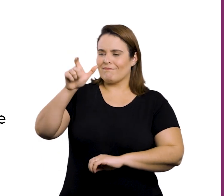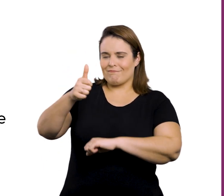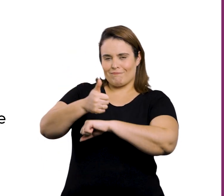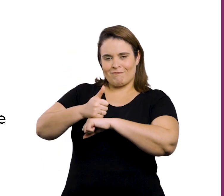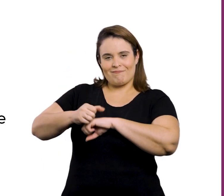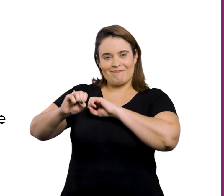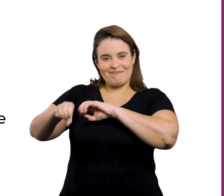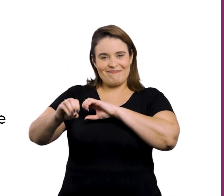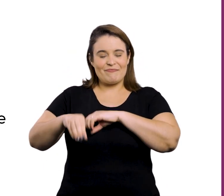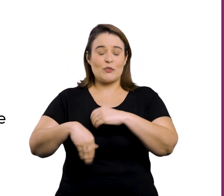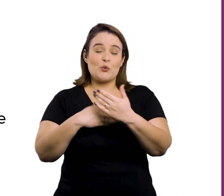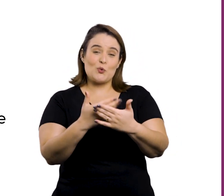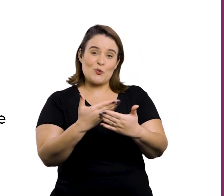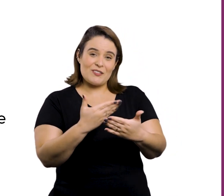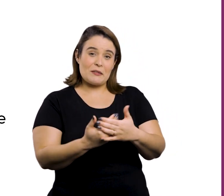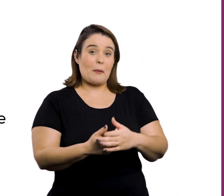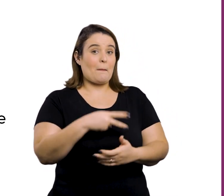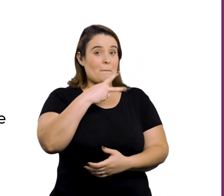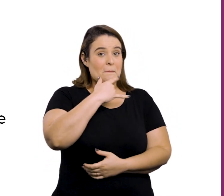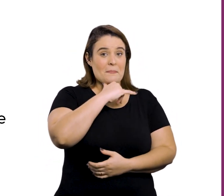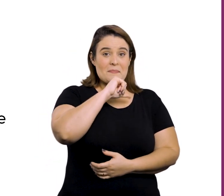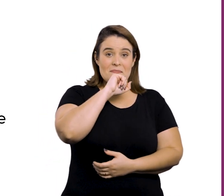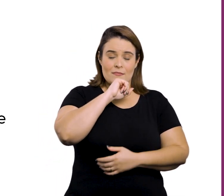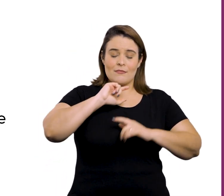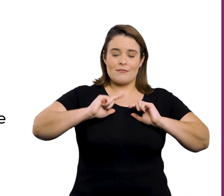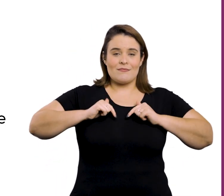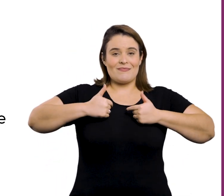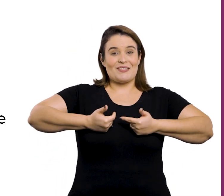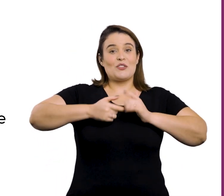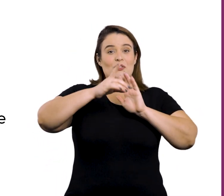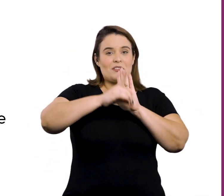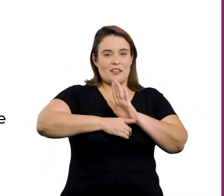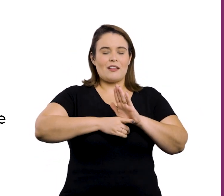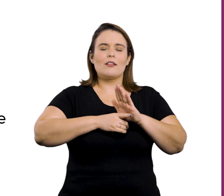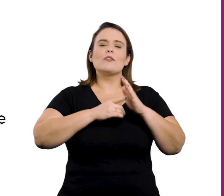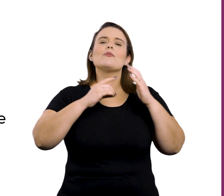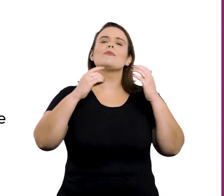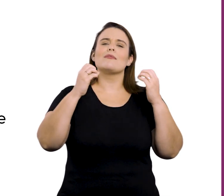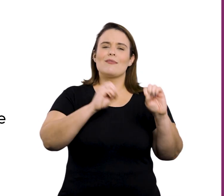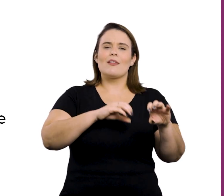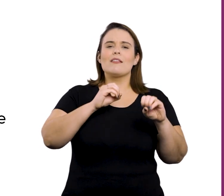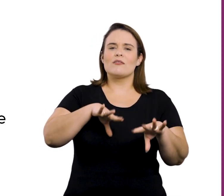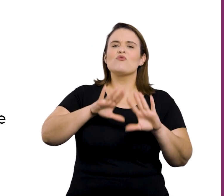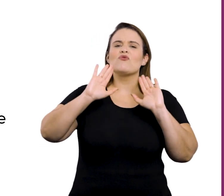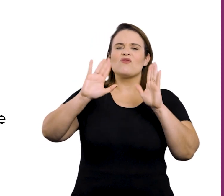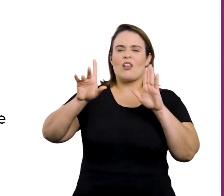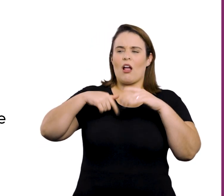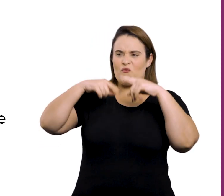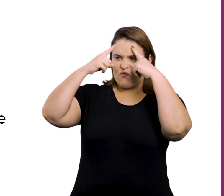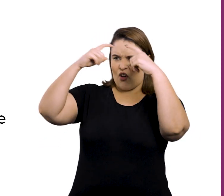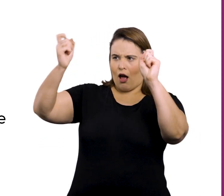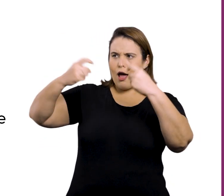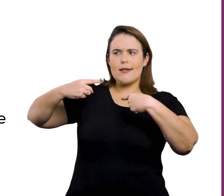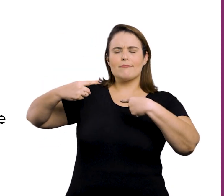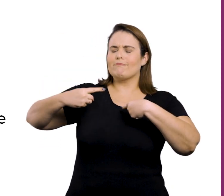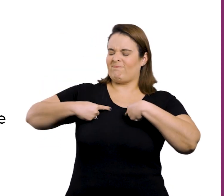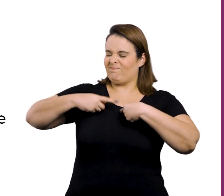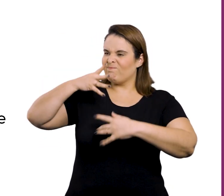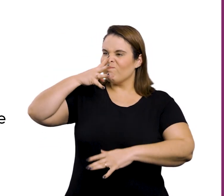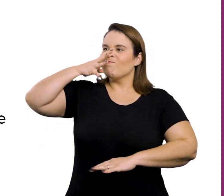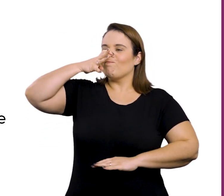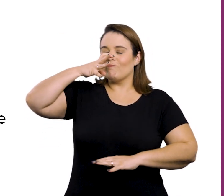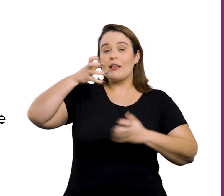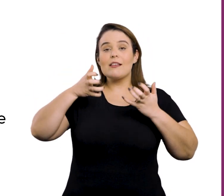Educadores, estudantes, pais, ativistas do direito à educação já resistem à barbárie e atuam por uma